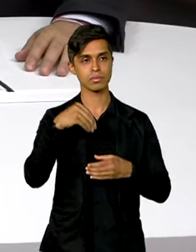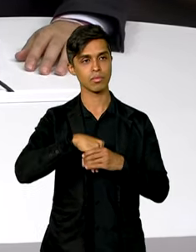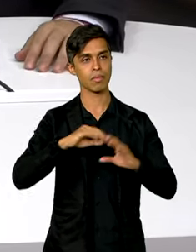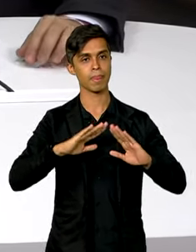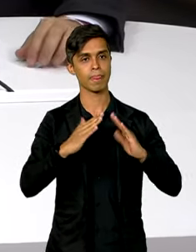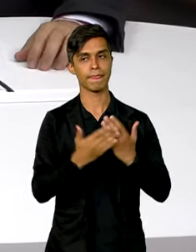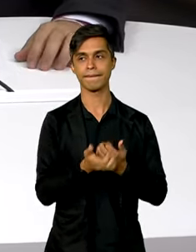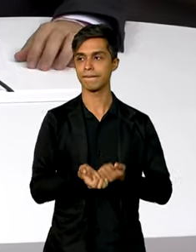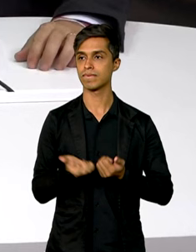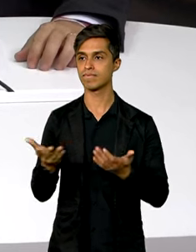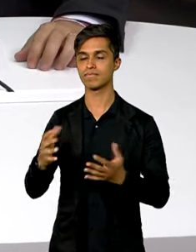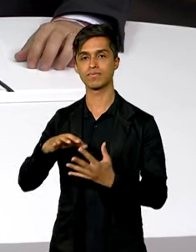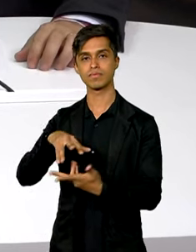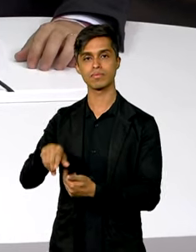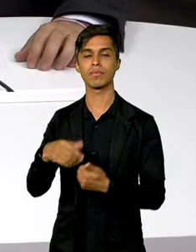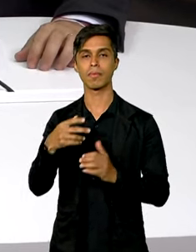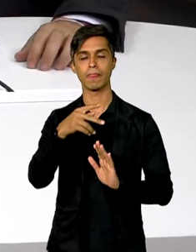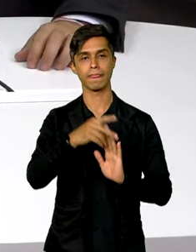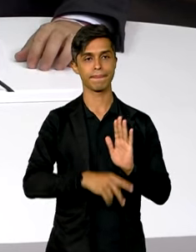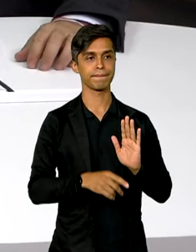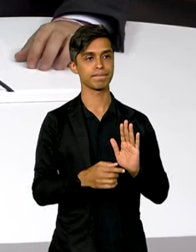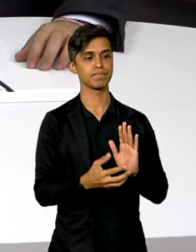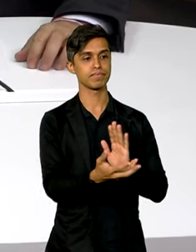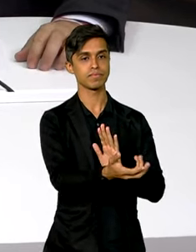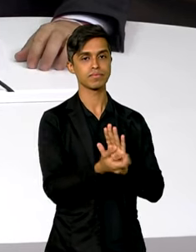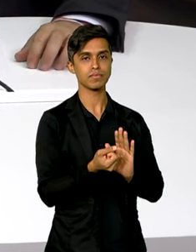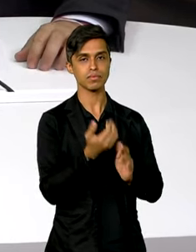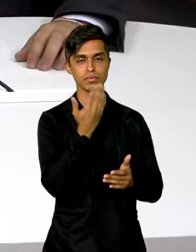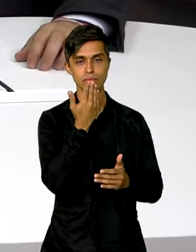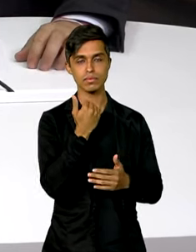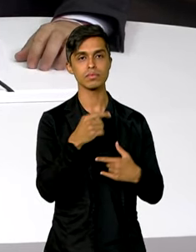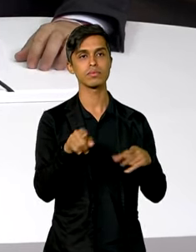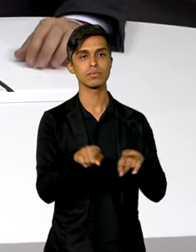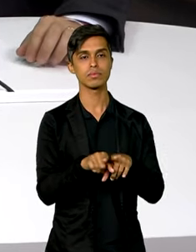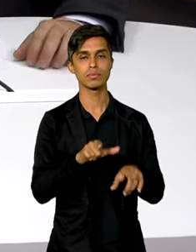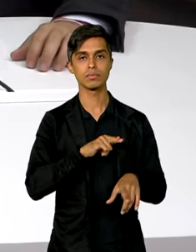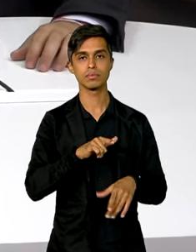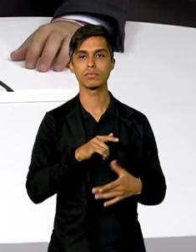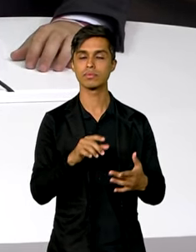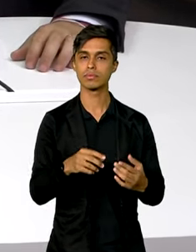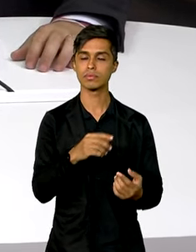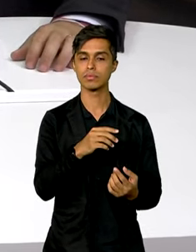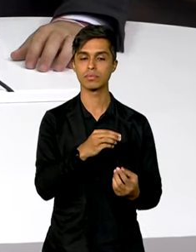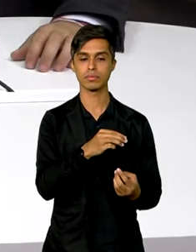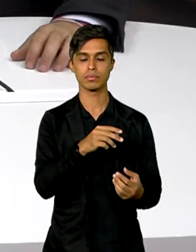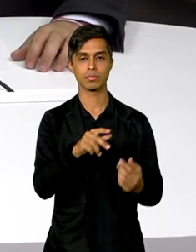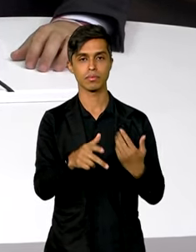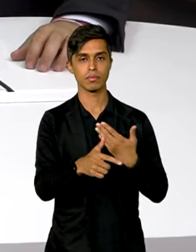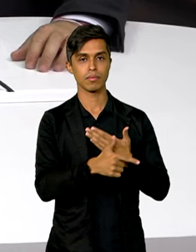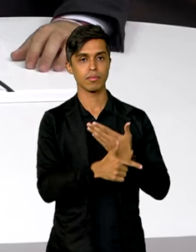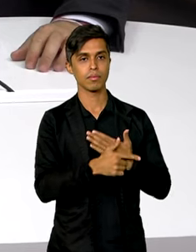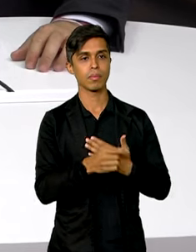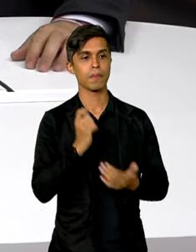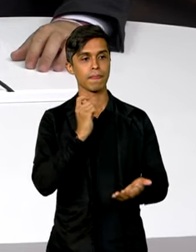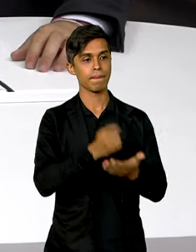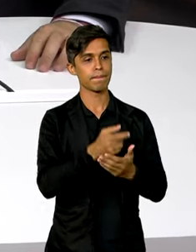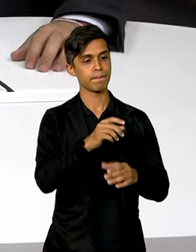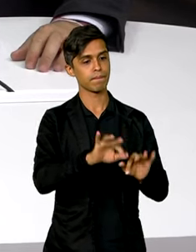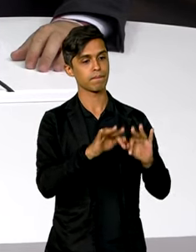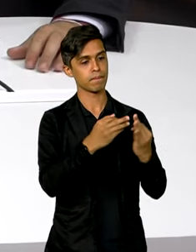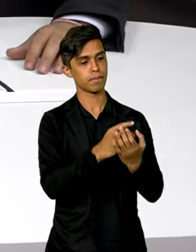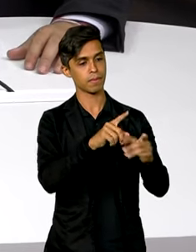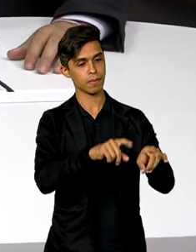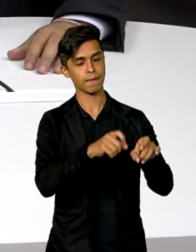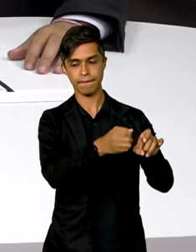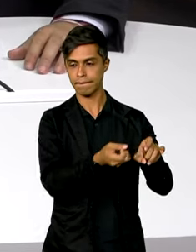mundo, e o programa de aquisição de alimentos tem também essa função de comprar lá do agricultor familiar para destinar